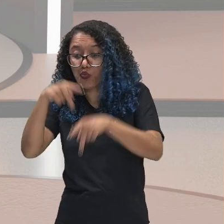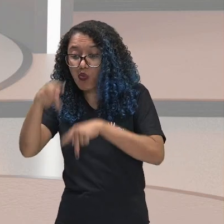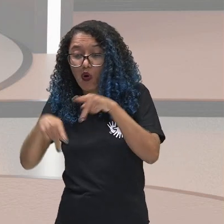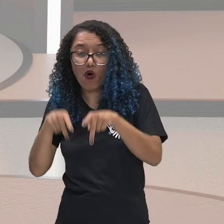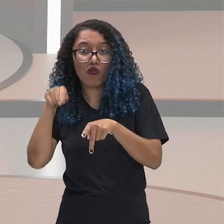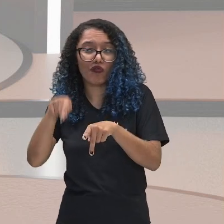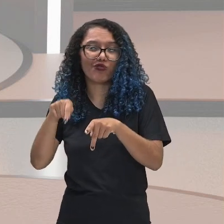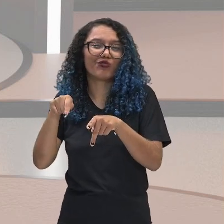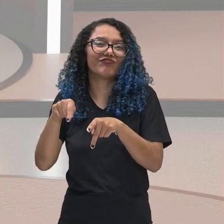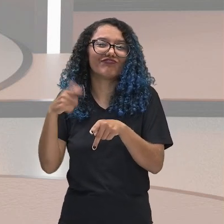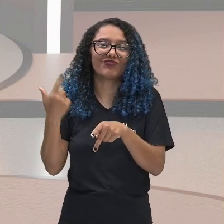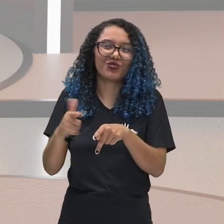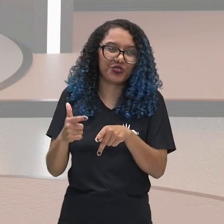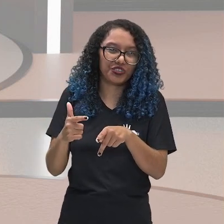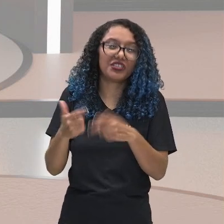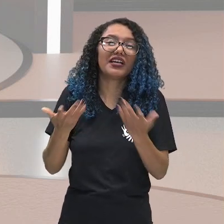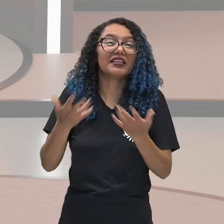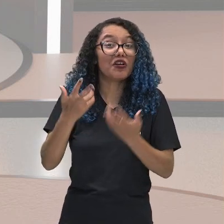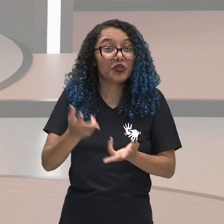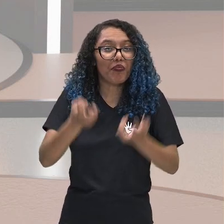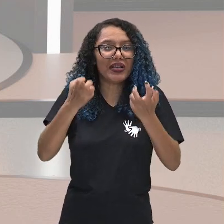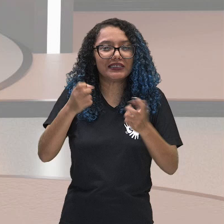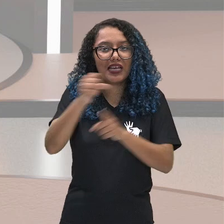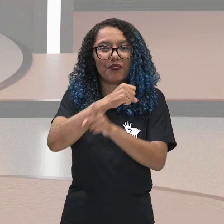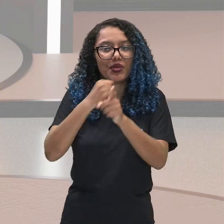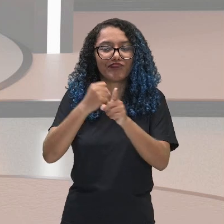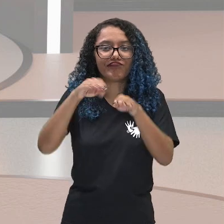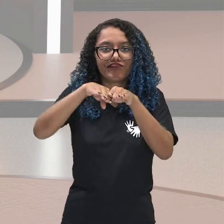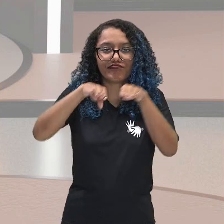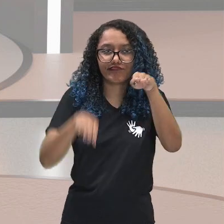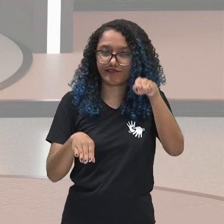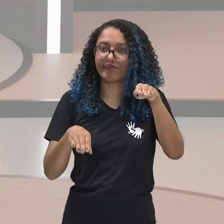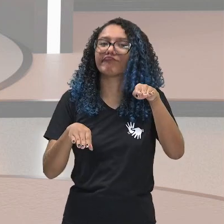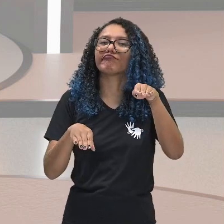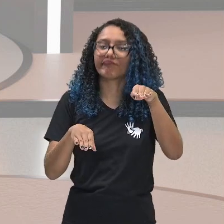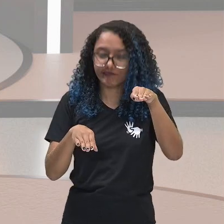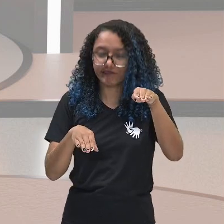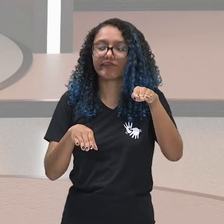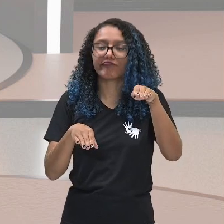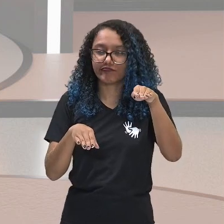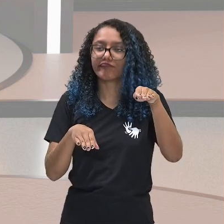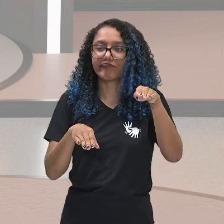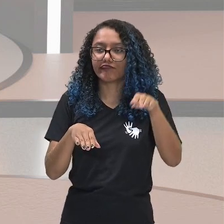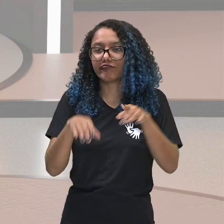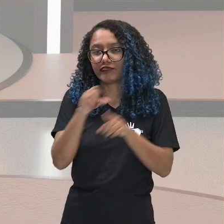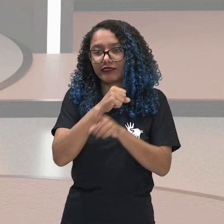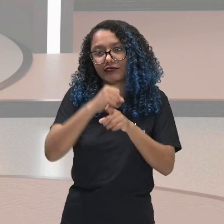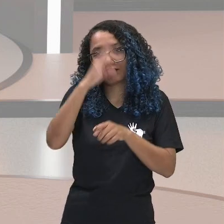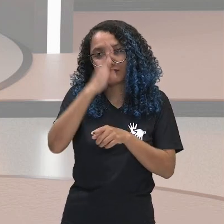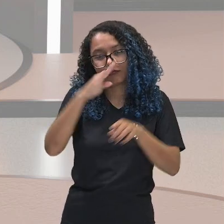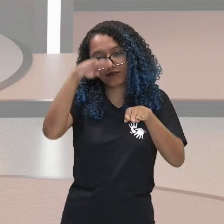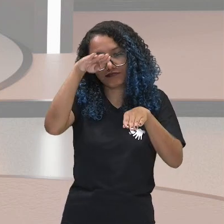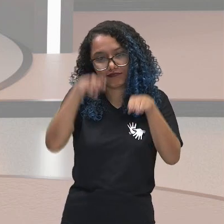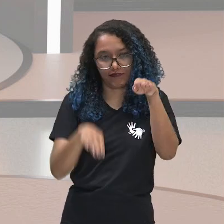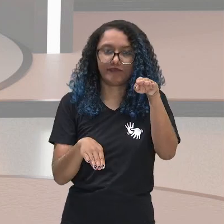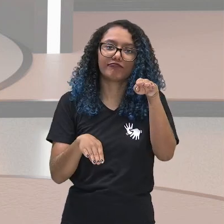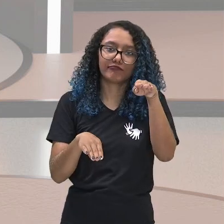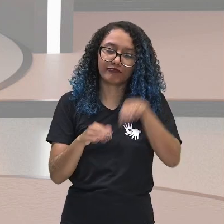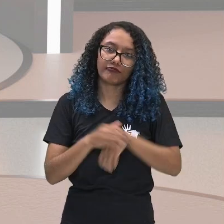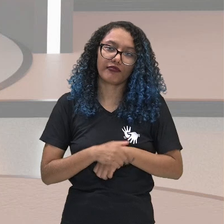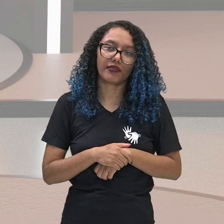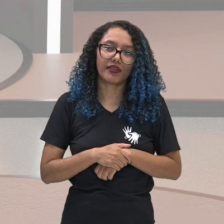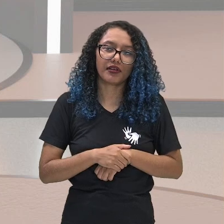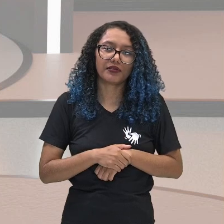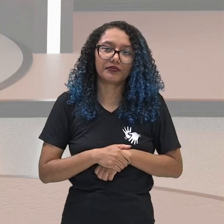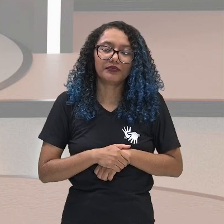social existente, então, na Constituição da sociedade brasileira, então, deste período, tá? Então, quando a